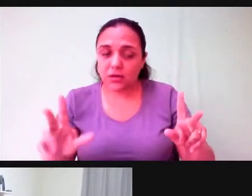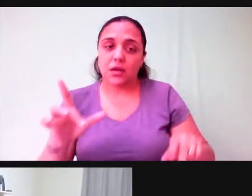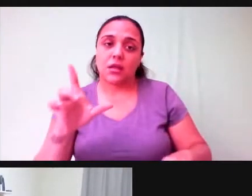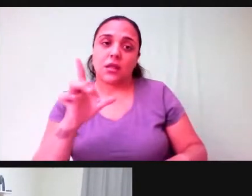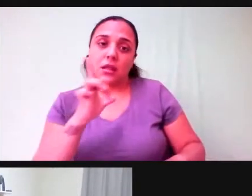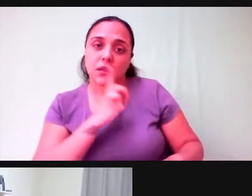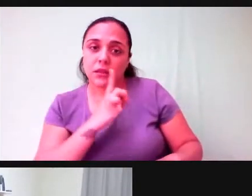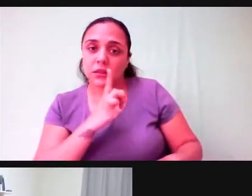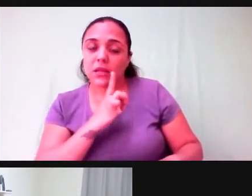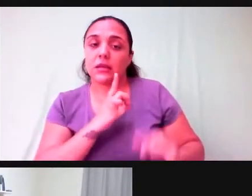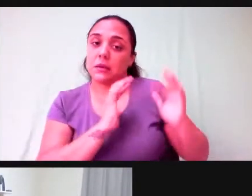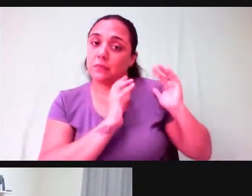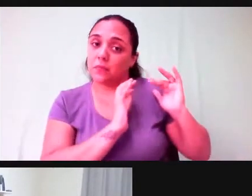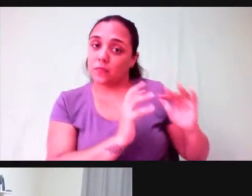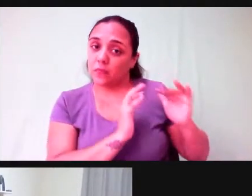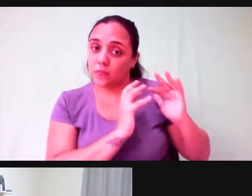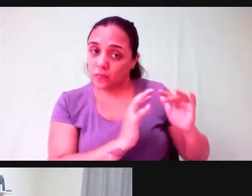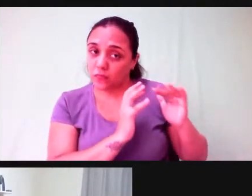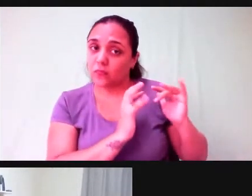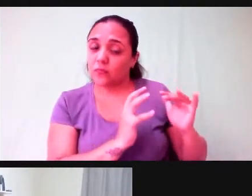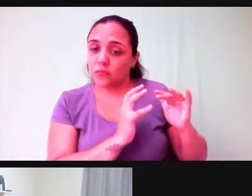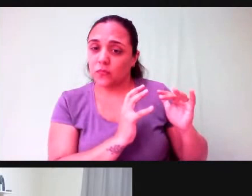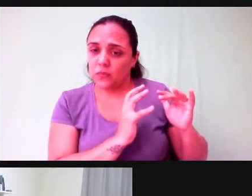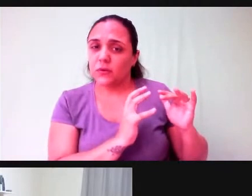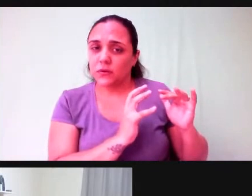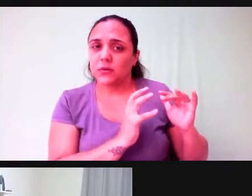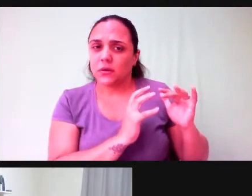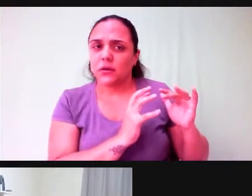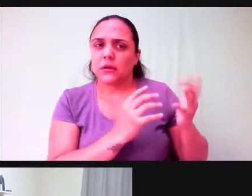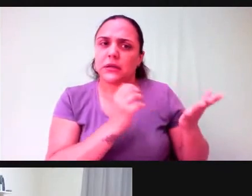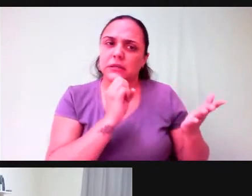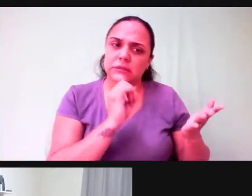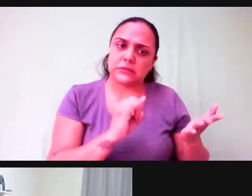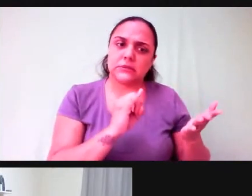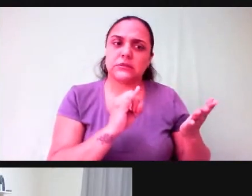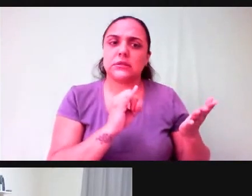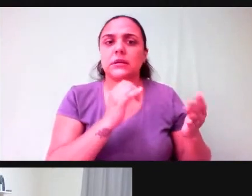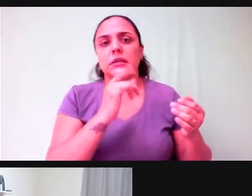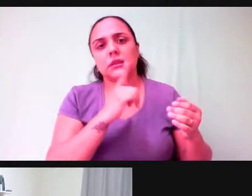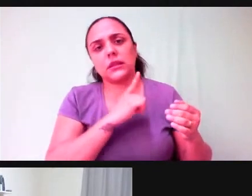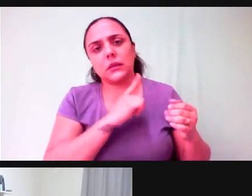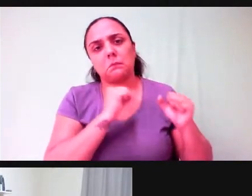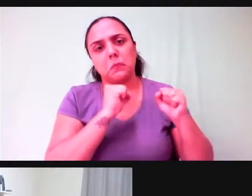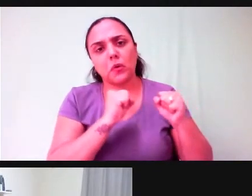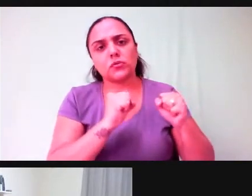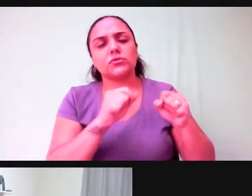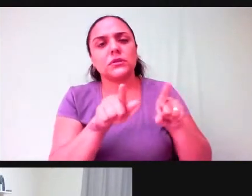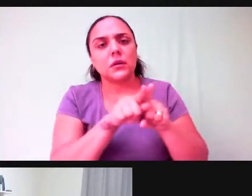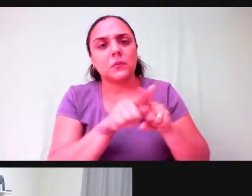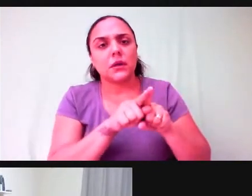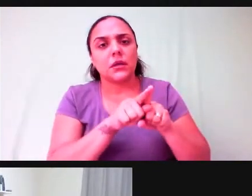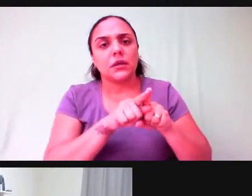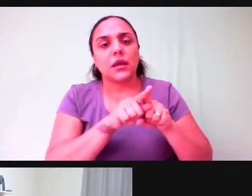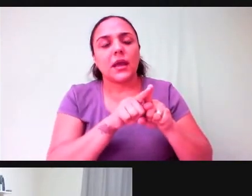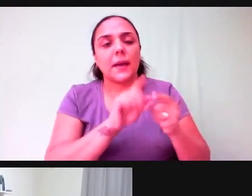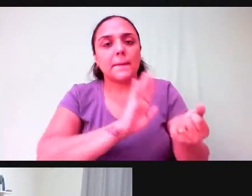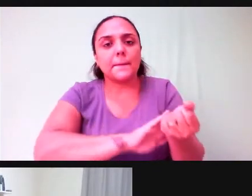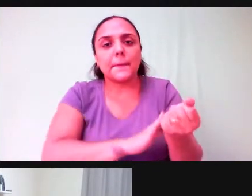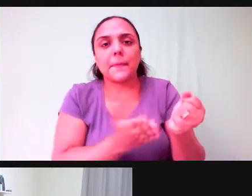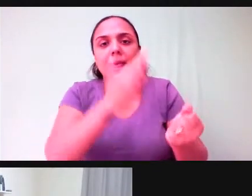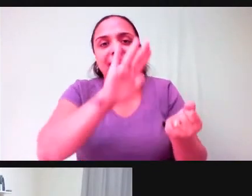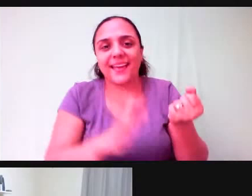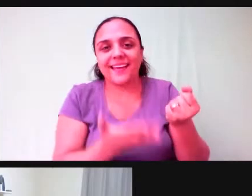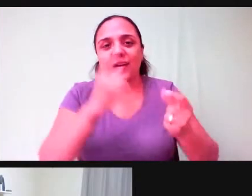relacionada ao autismo, por conta, né, da alteração do polimorfismo que interfere no metabolismo do ácido